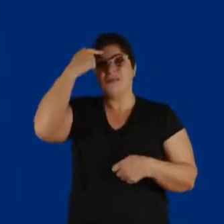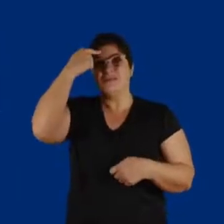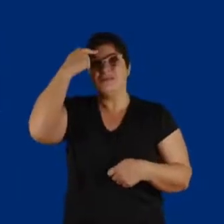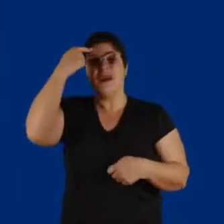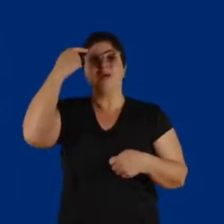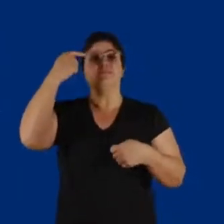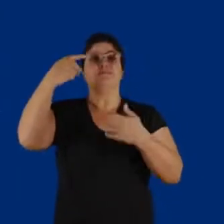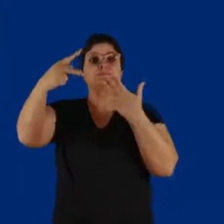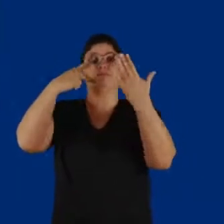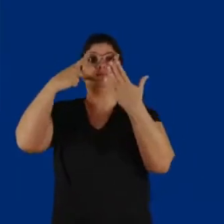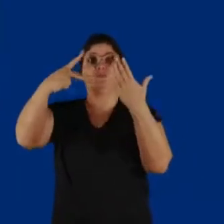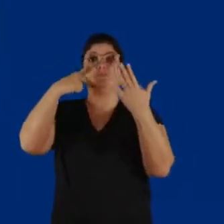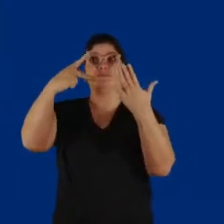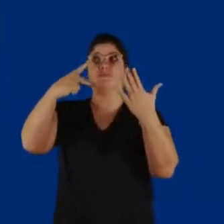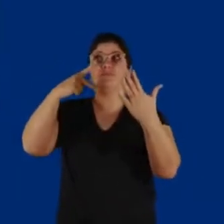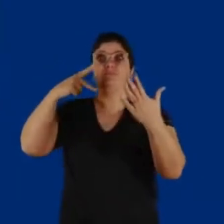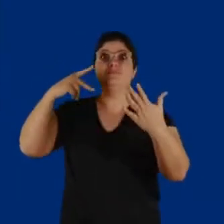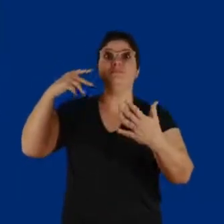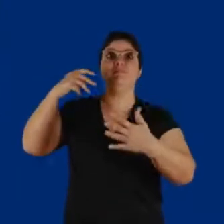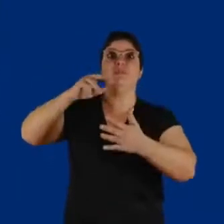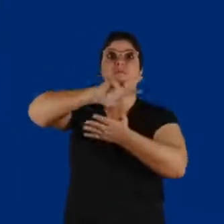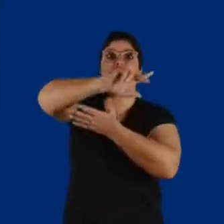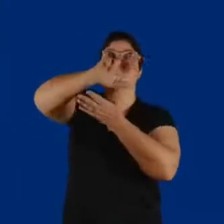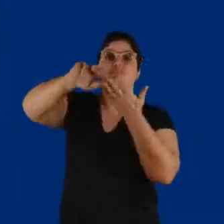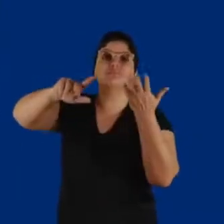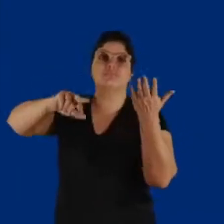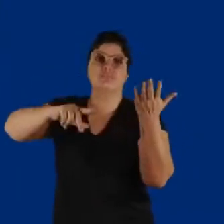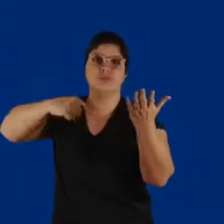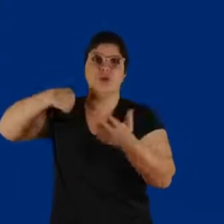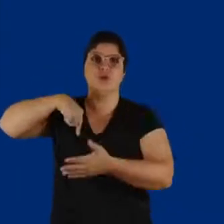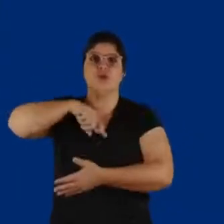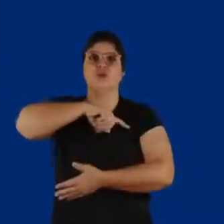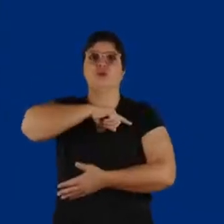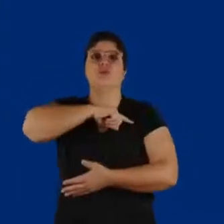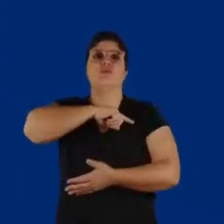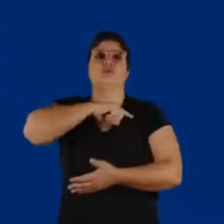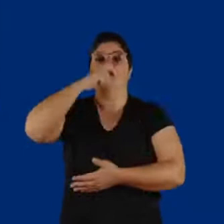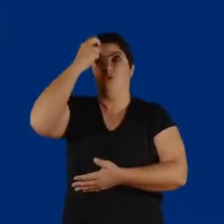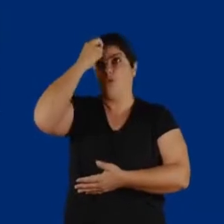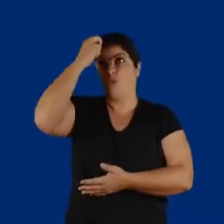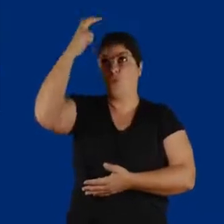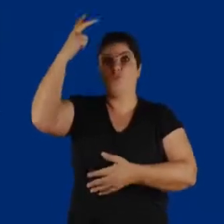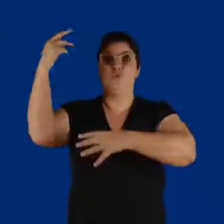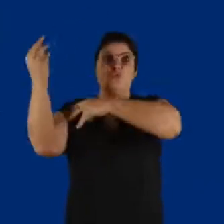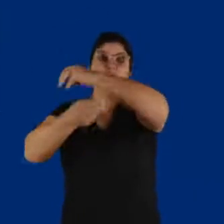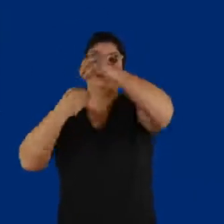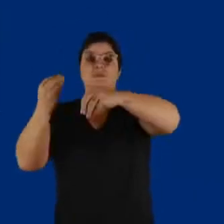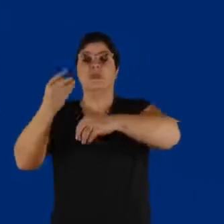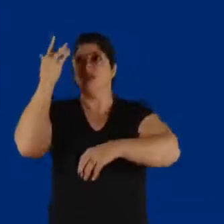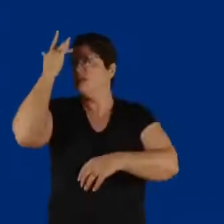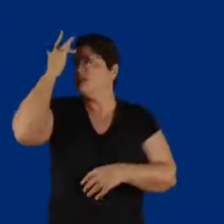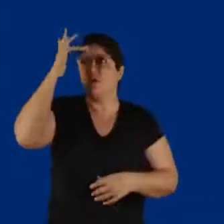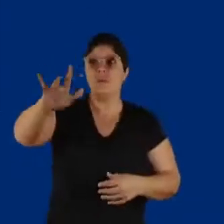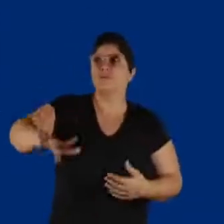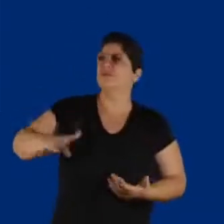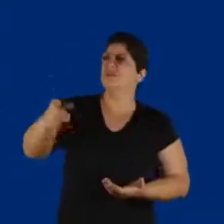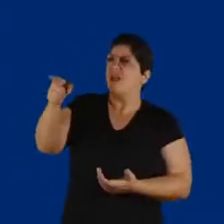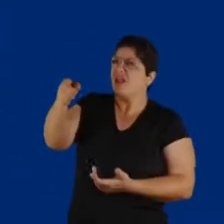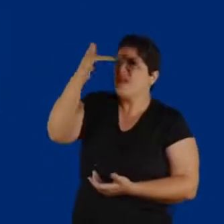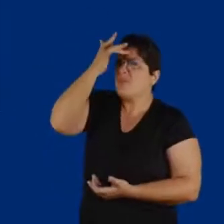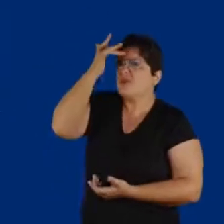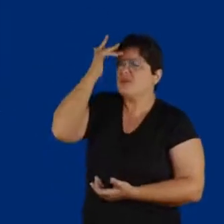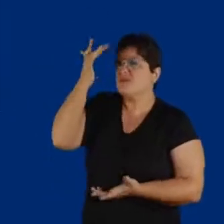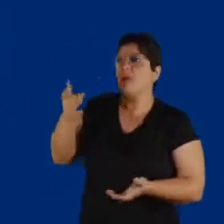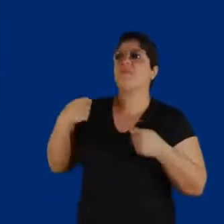Nós precisamos nos tornar humildes culturalmente, precisamos dizer que não sabemos quem é essa pessoa. E eu